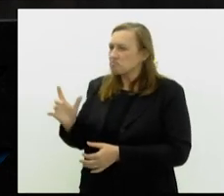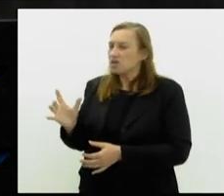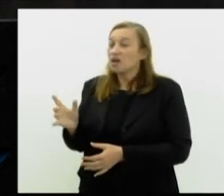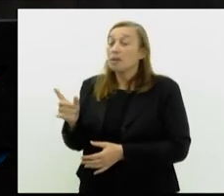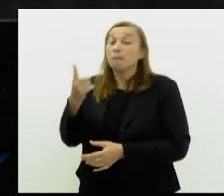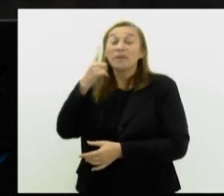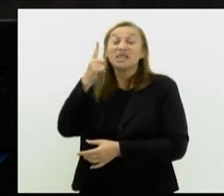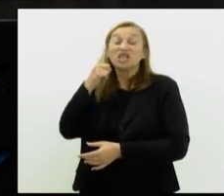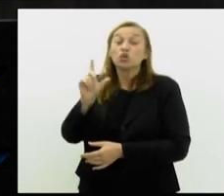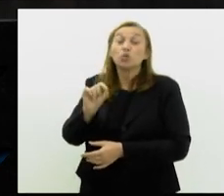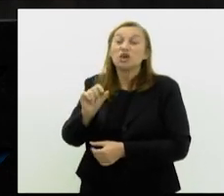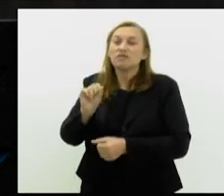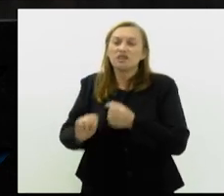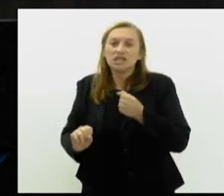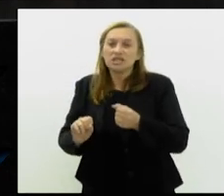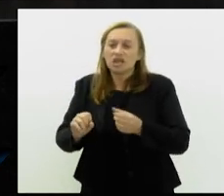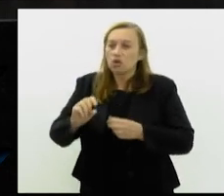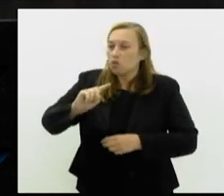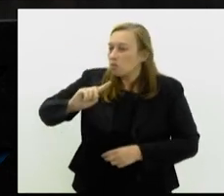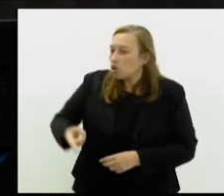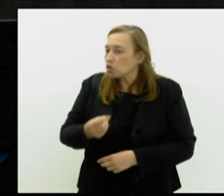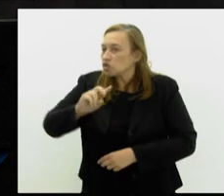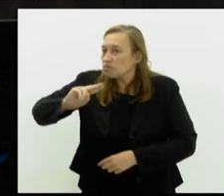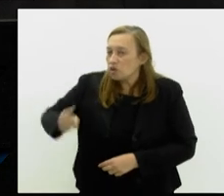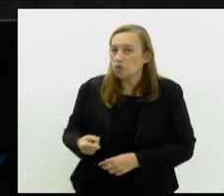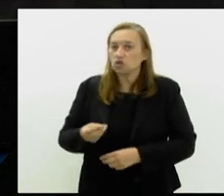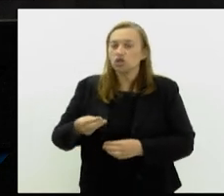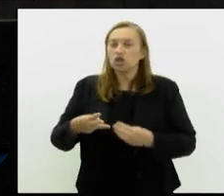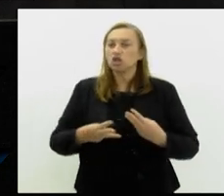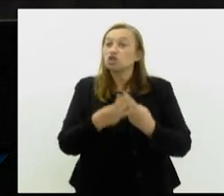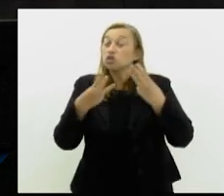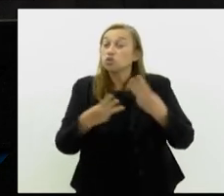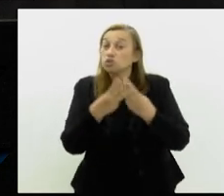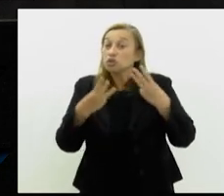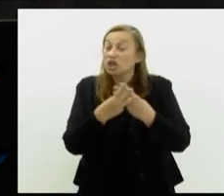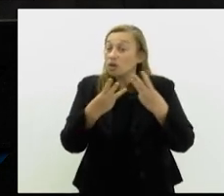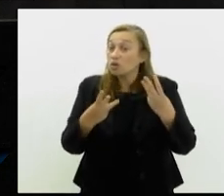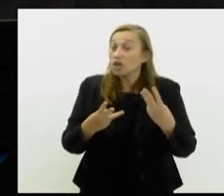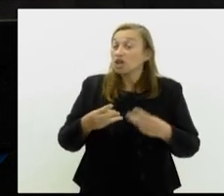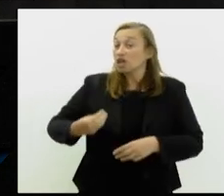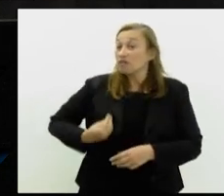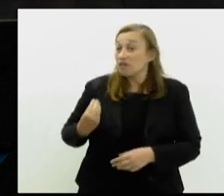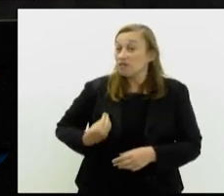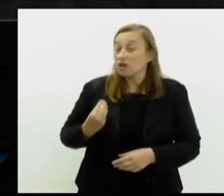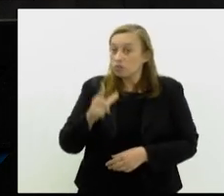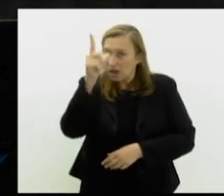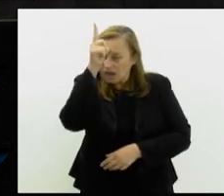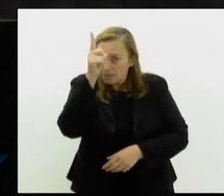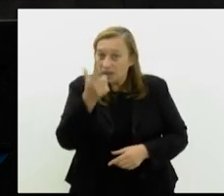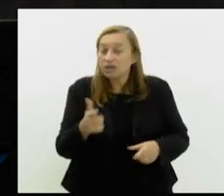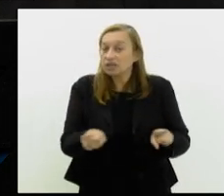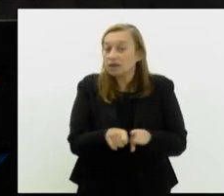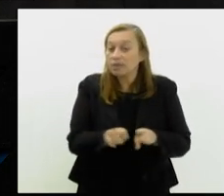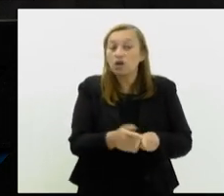judeus que viviam não apenas ainda na aleman como nos países ocupados eles tinham que dar uma